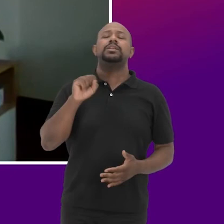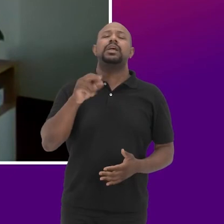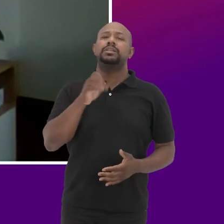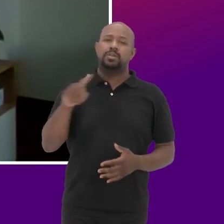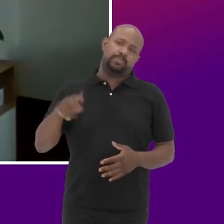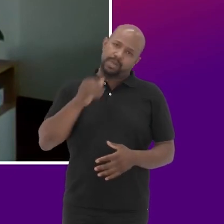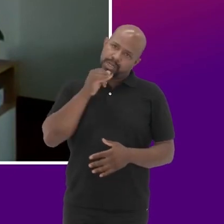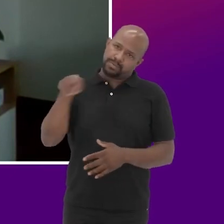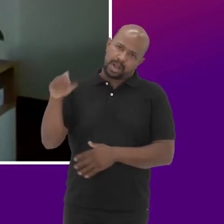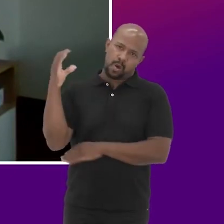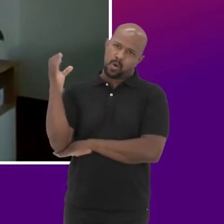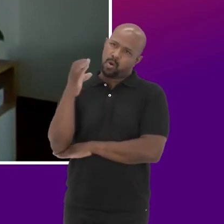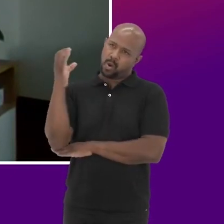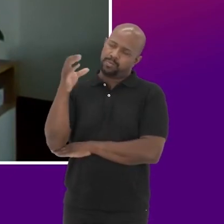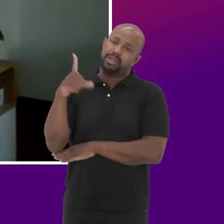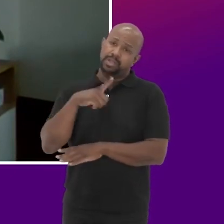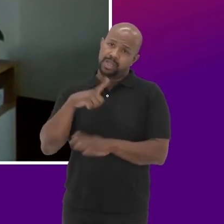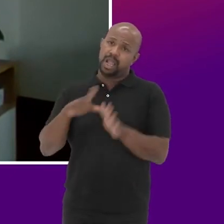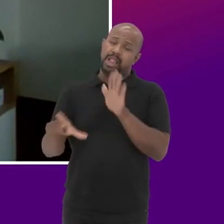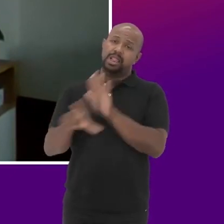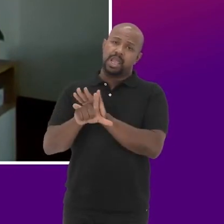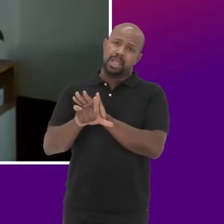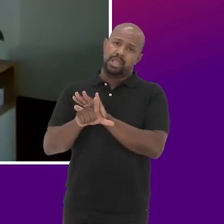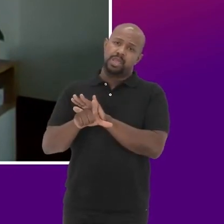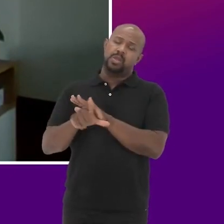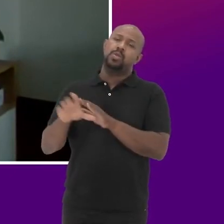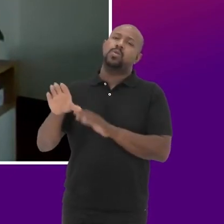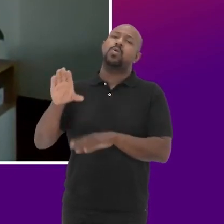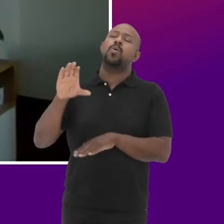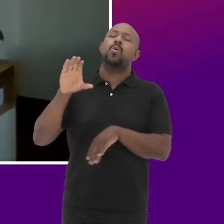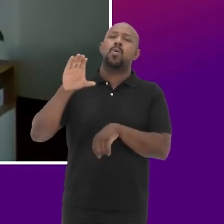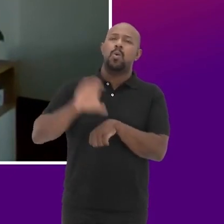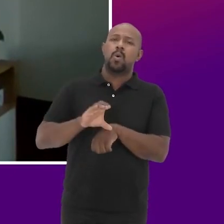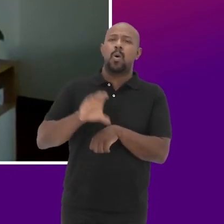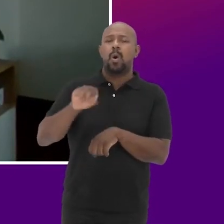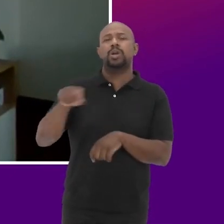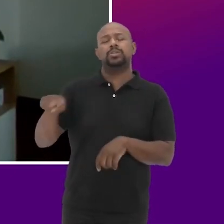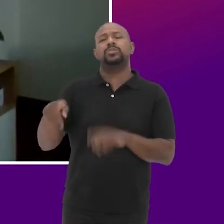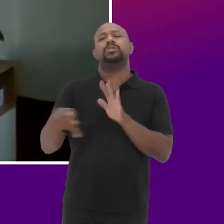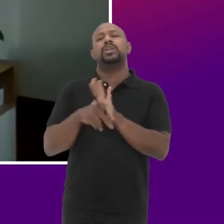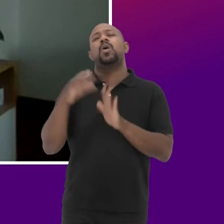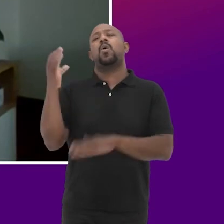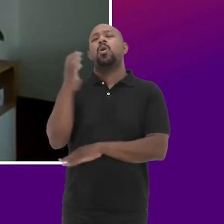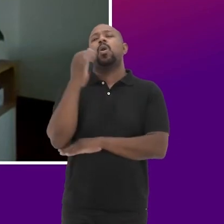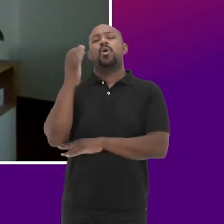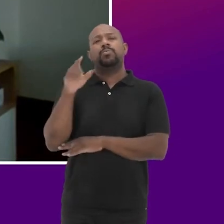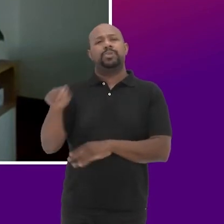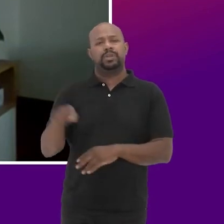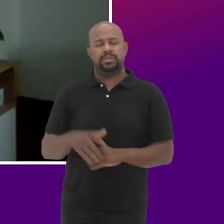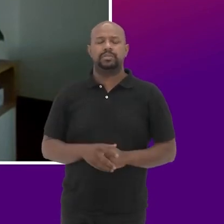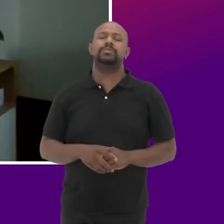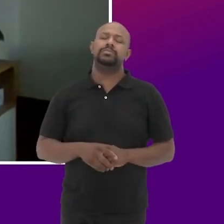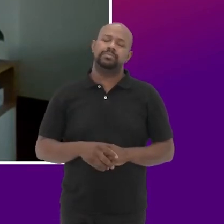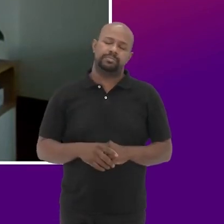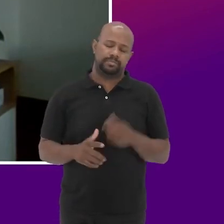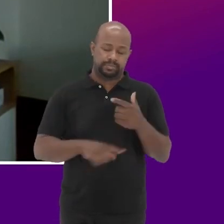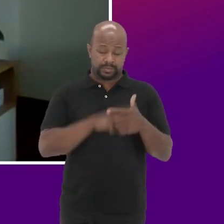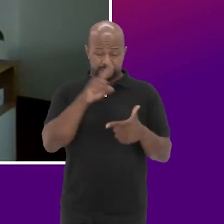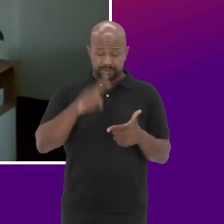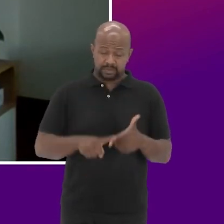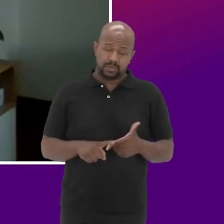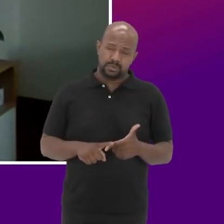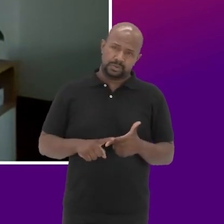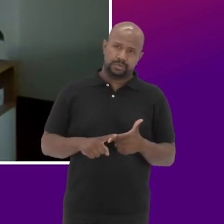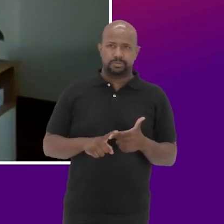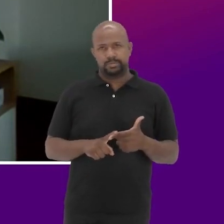da Colômbia consta como lei no Código do Comércio colombiano. A